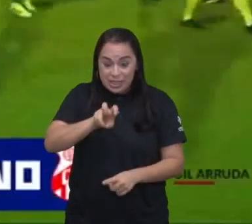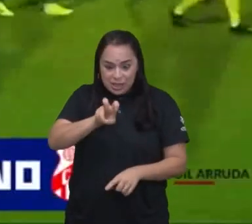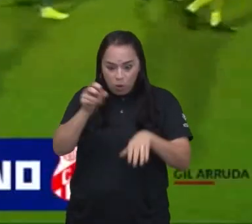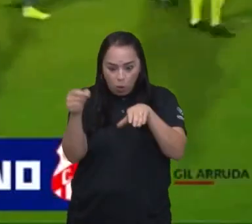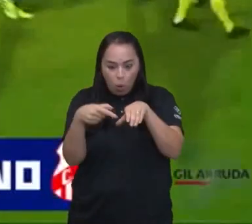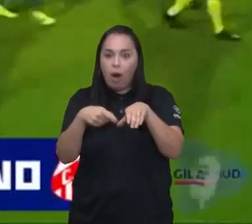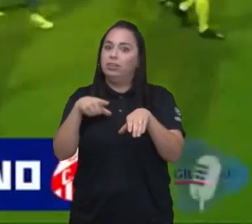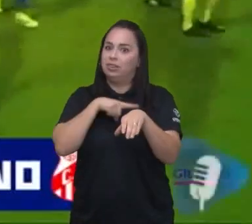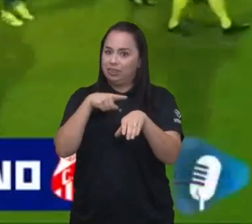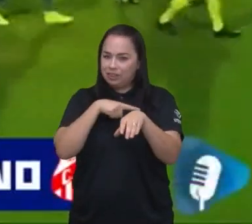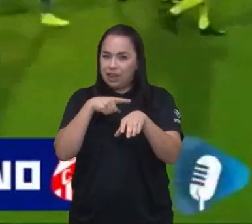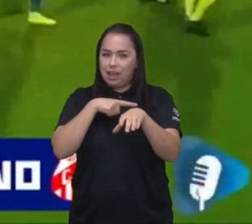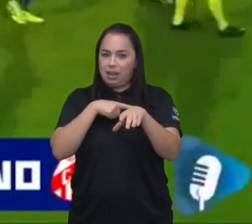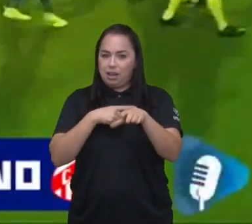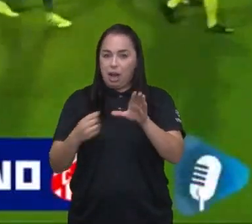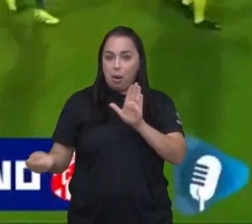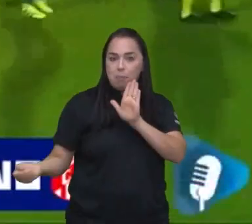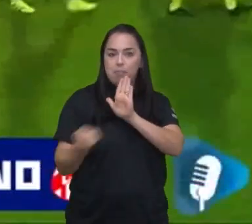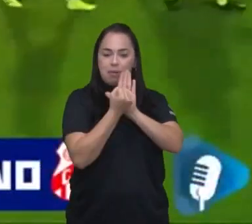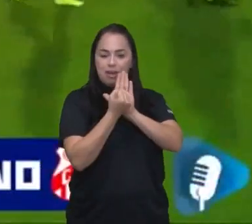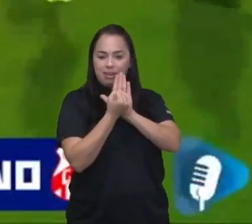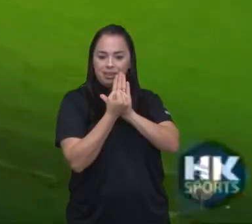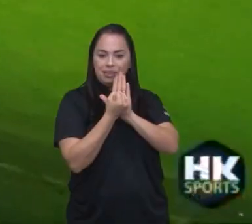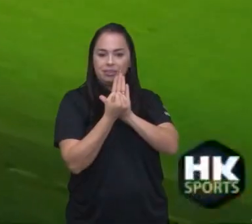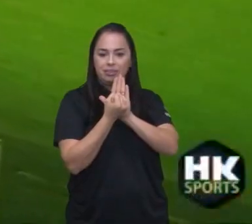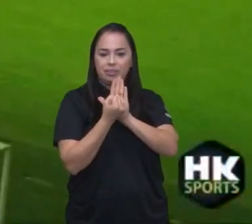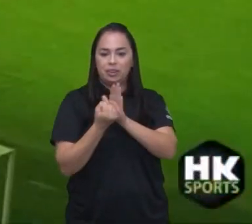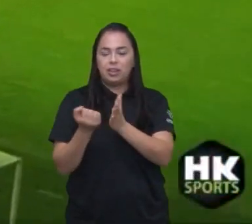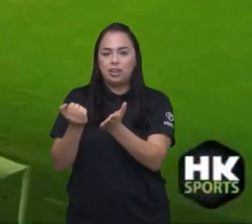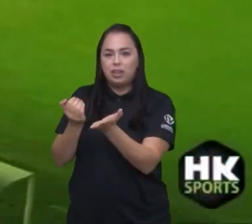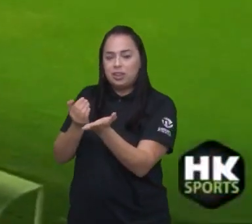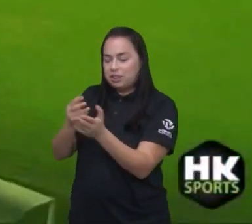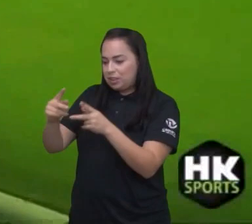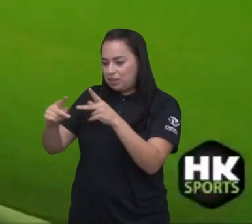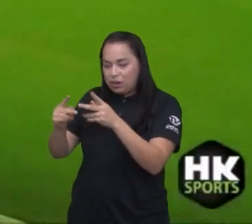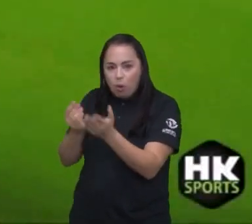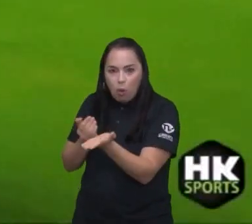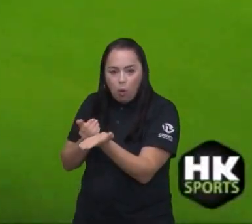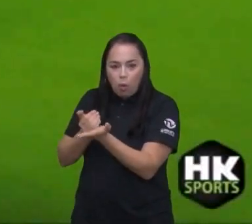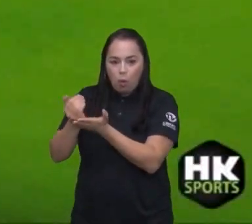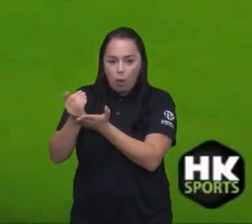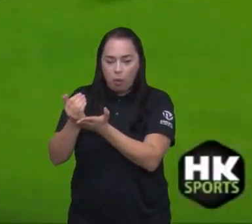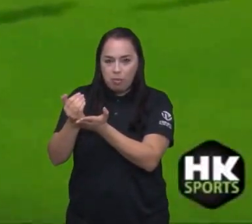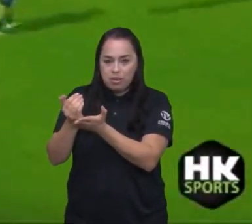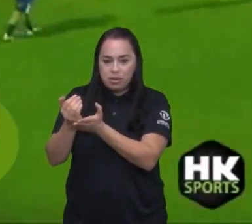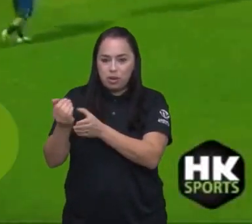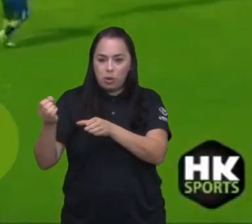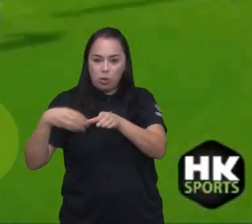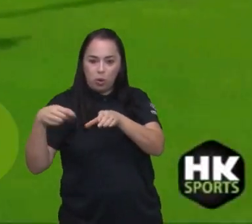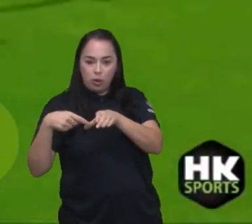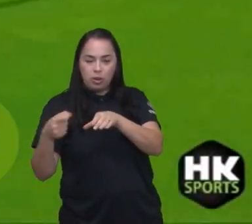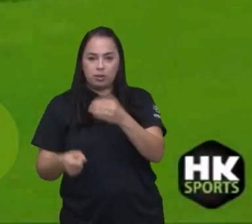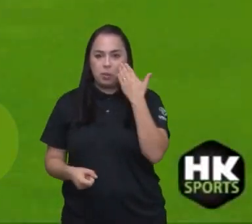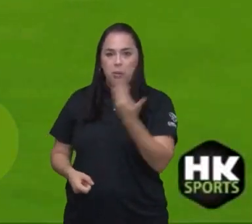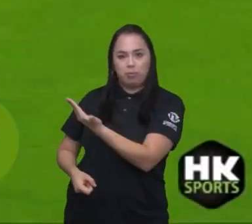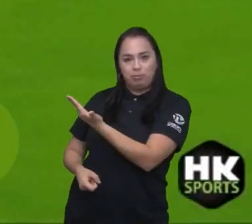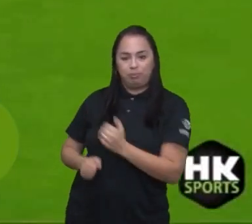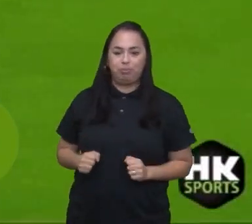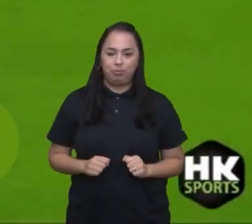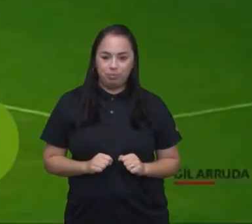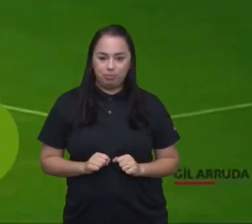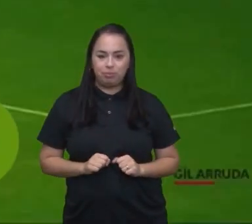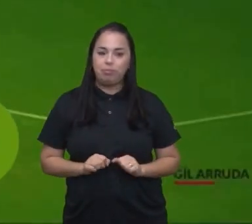Martins Pereira marcou a 11ª rodada. O São José saiu na frente do Capivariano com esse gol contra de